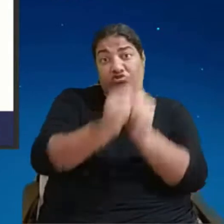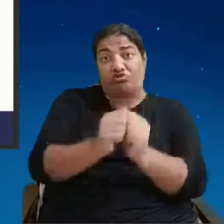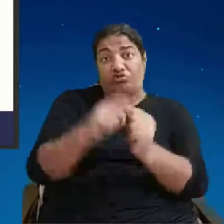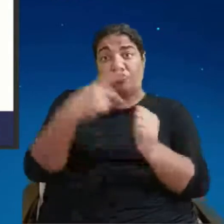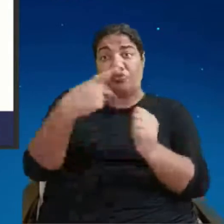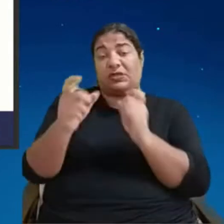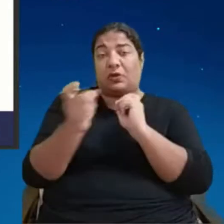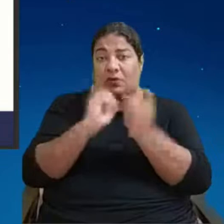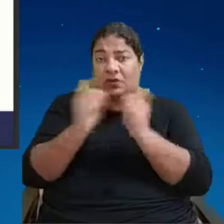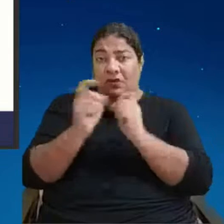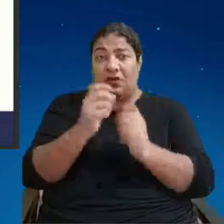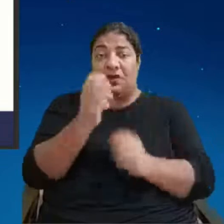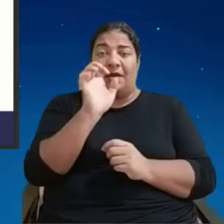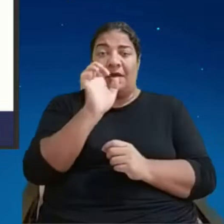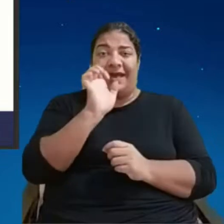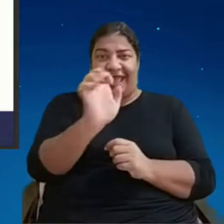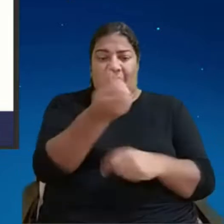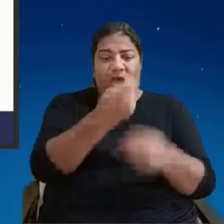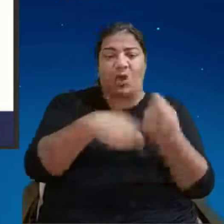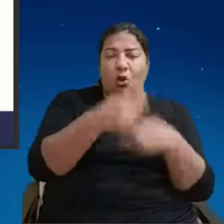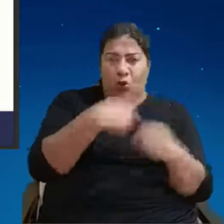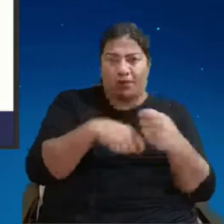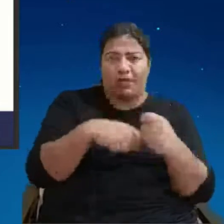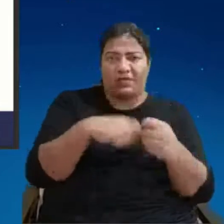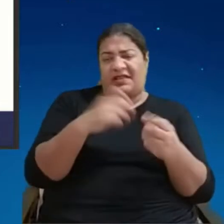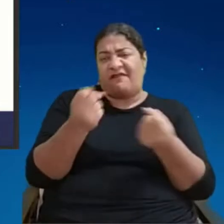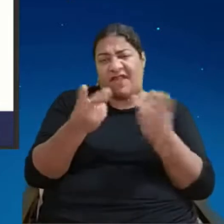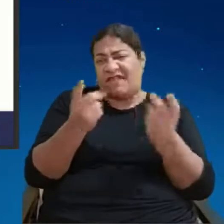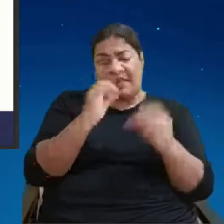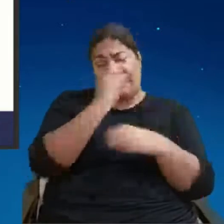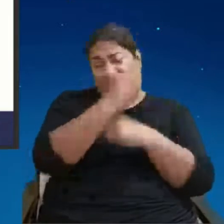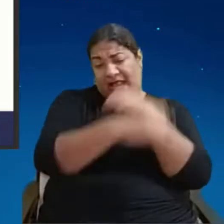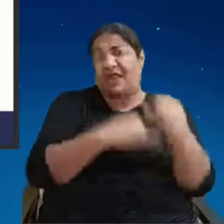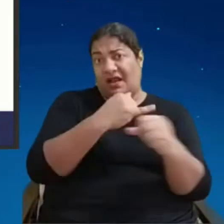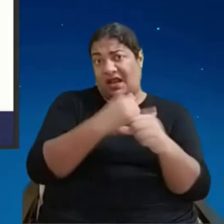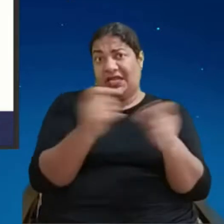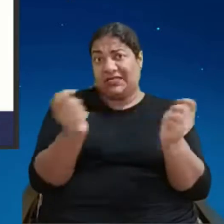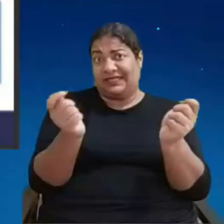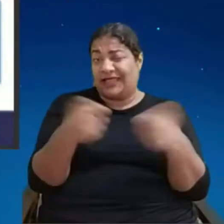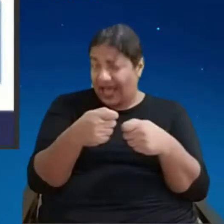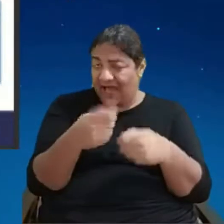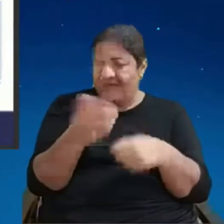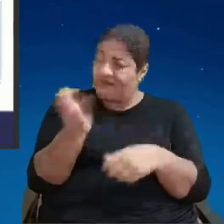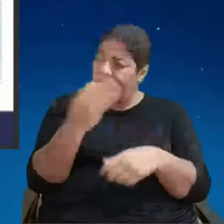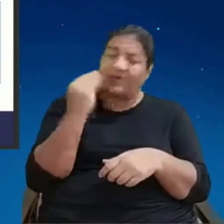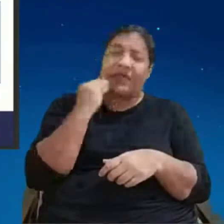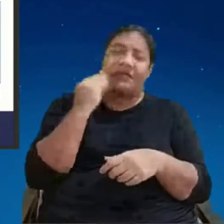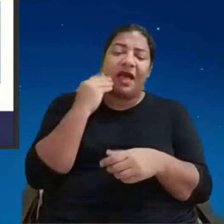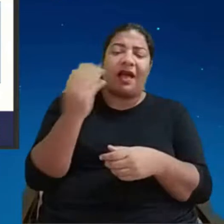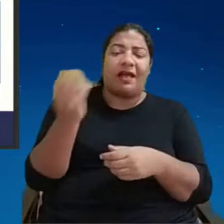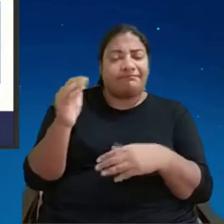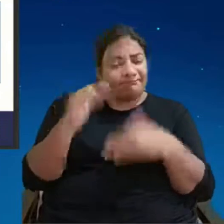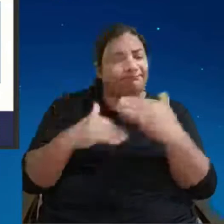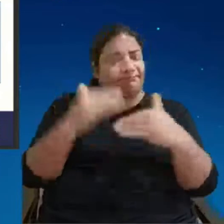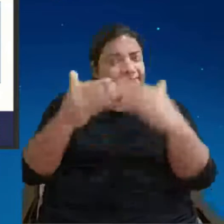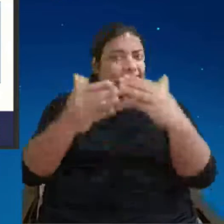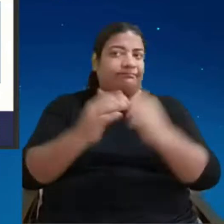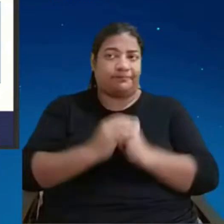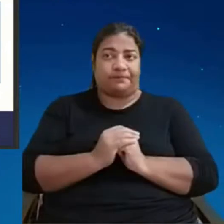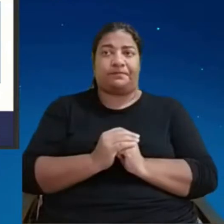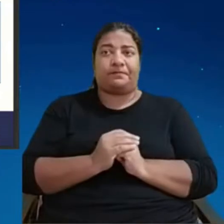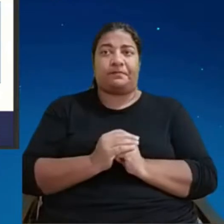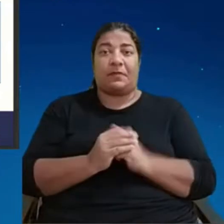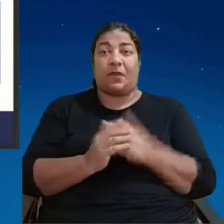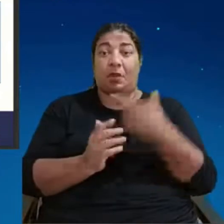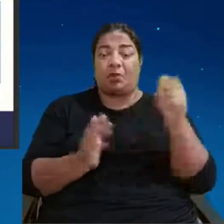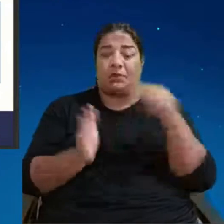assim, vamos tentar viabilizar isso e agilizar isso, né? Vamos lá para as pesquisas